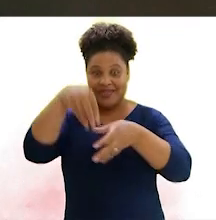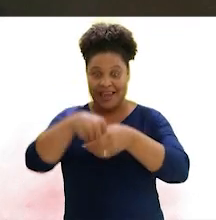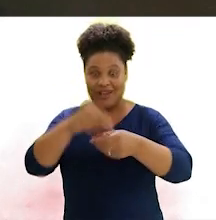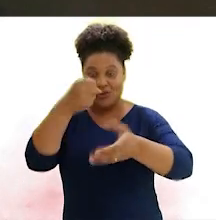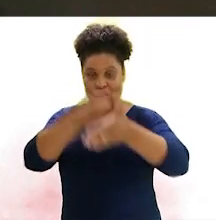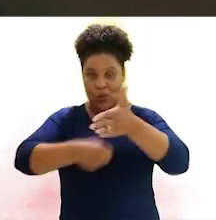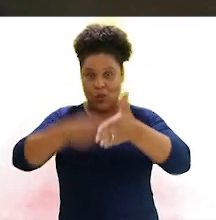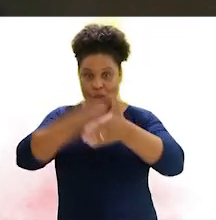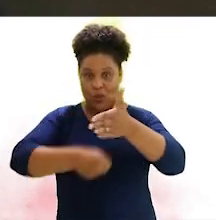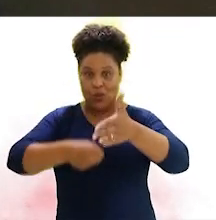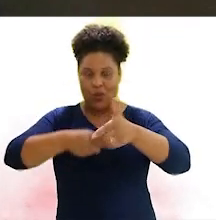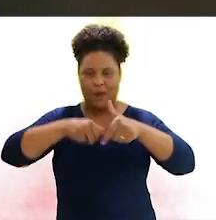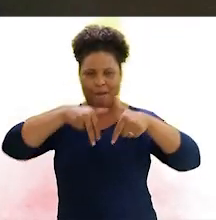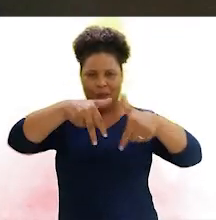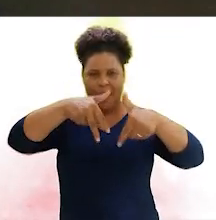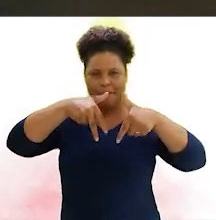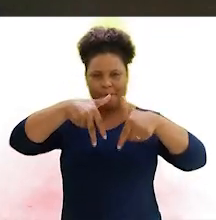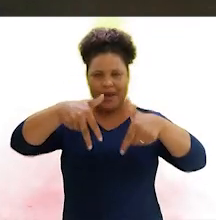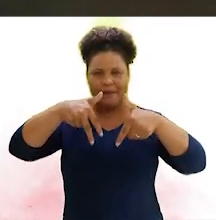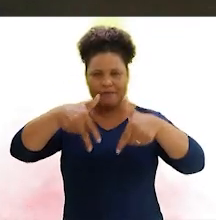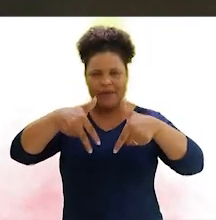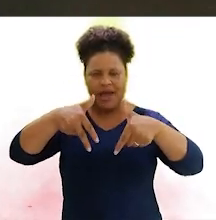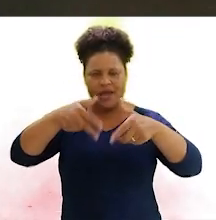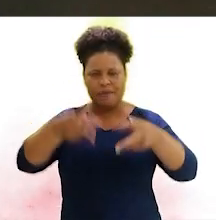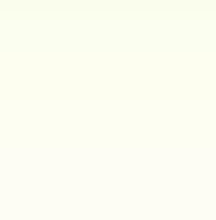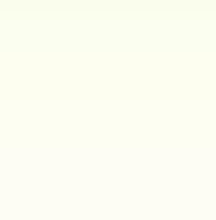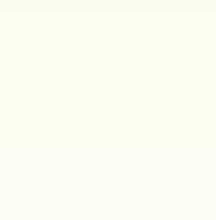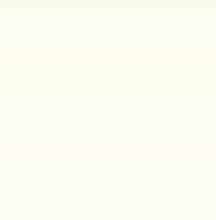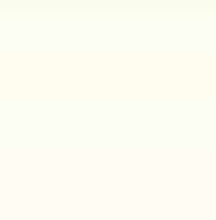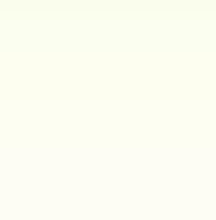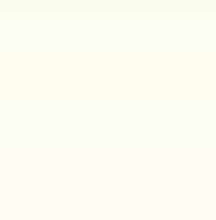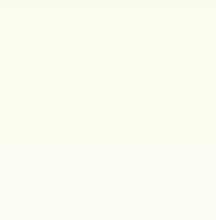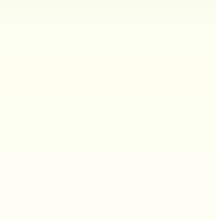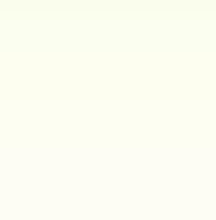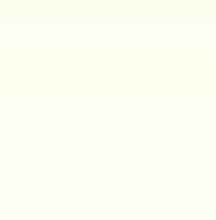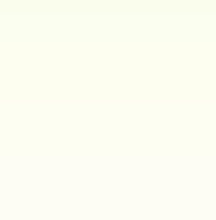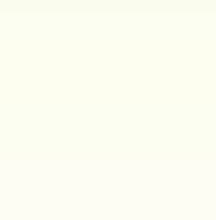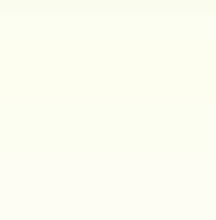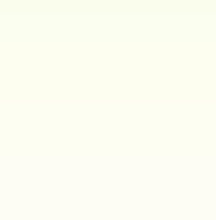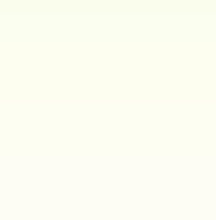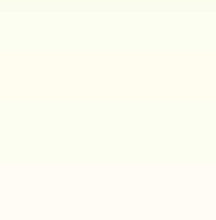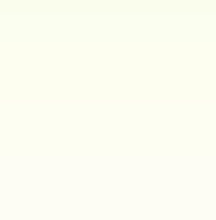comecei a identificar que eu não sou só no mundo